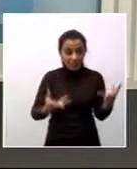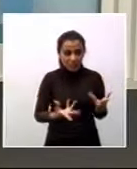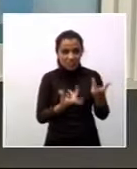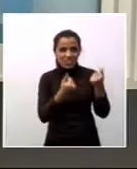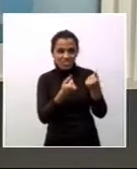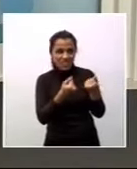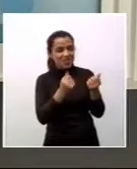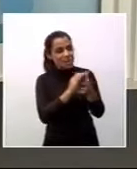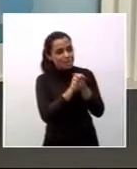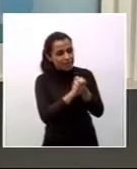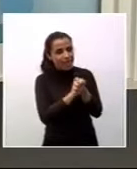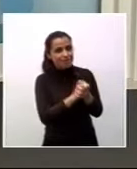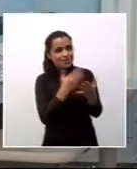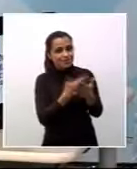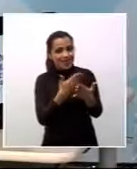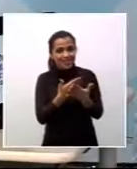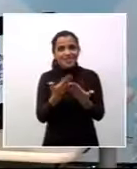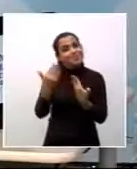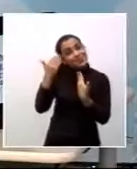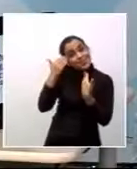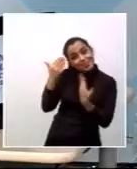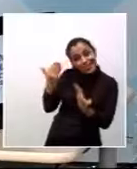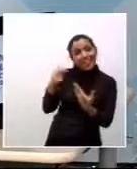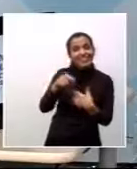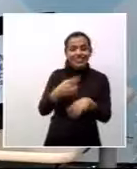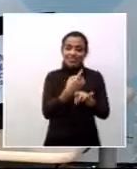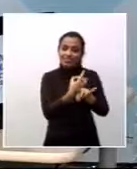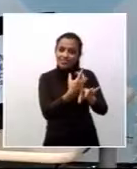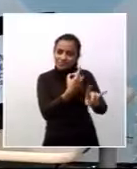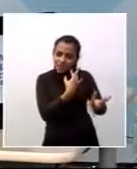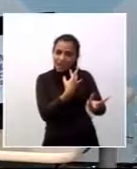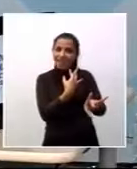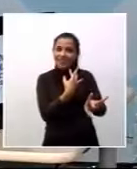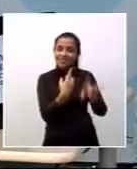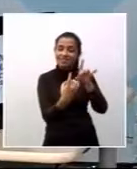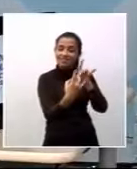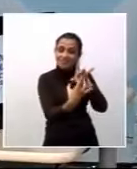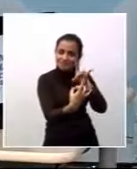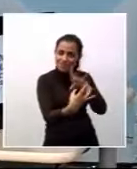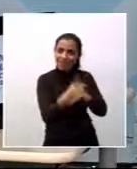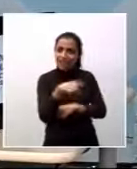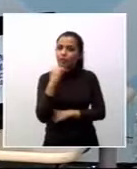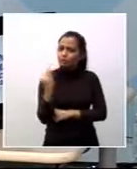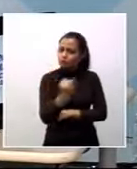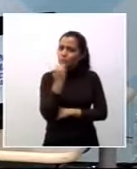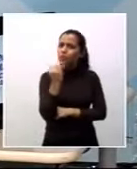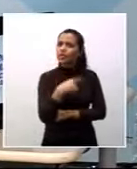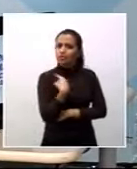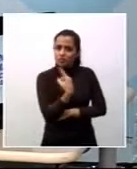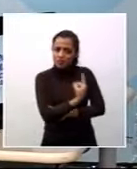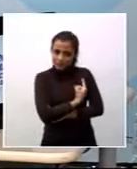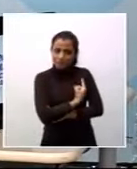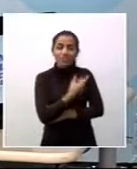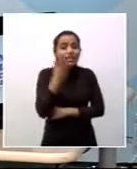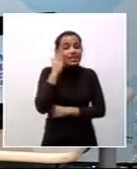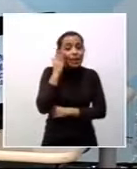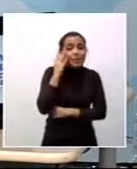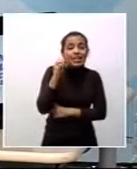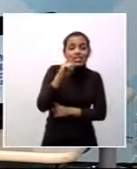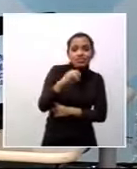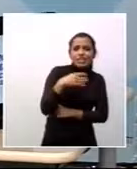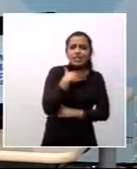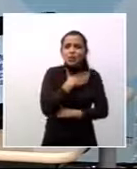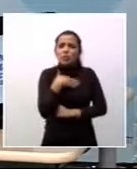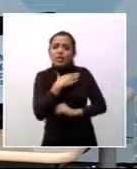e parabéns pela aula é esse feedback é extremamente importante para nós né saber como que está o